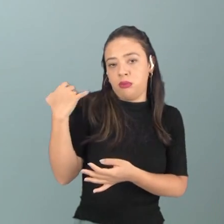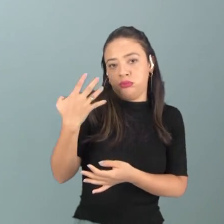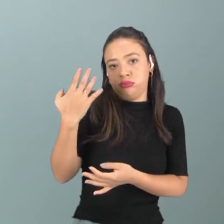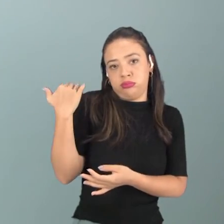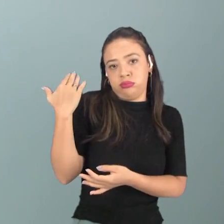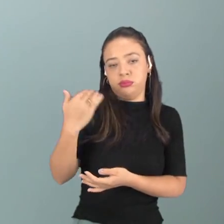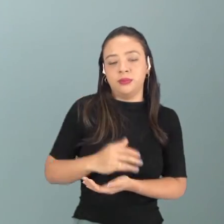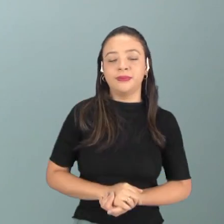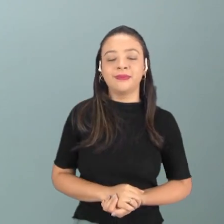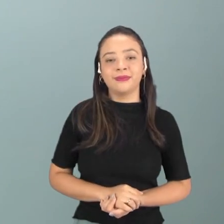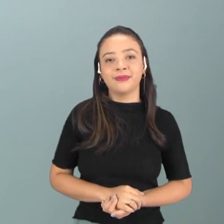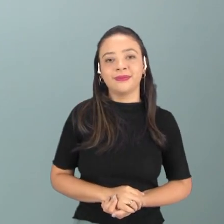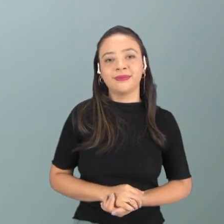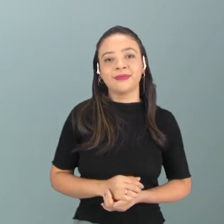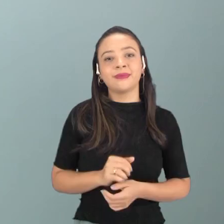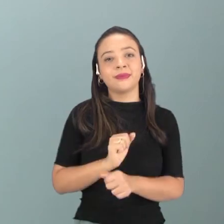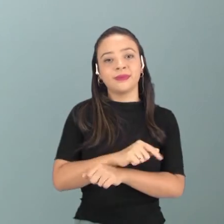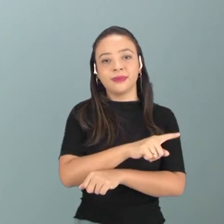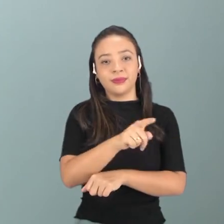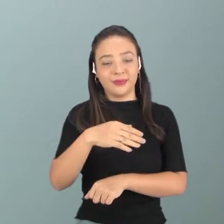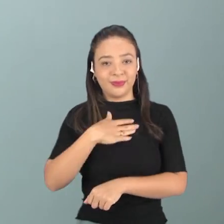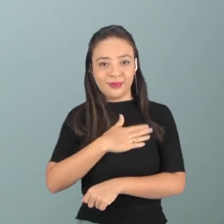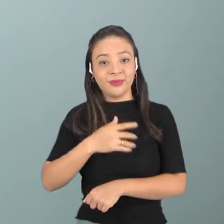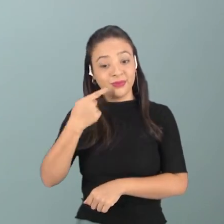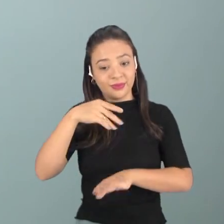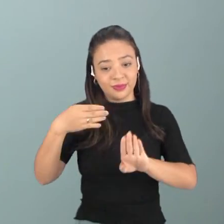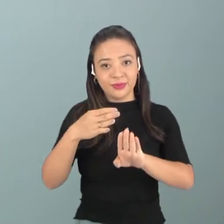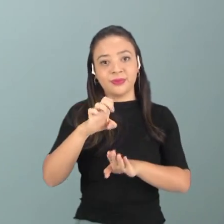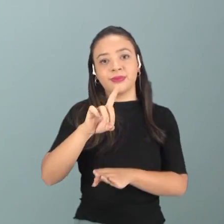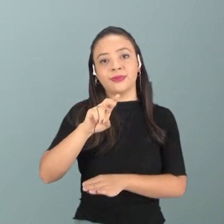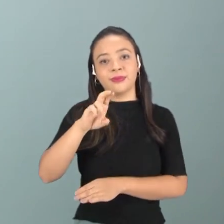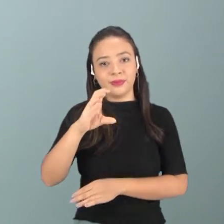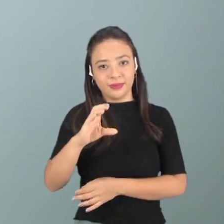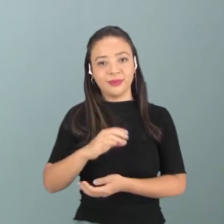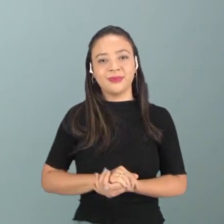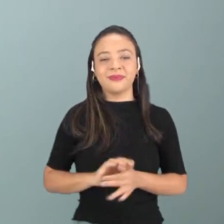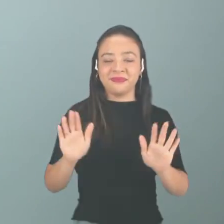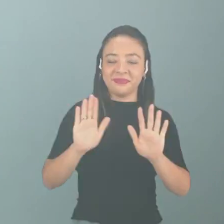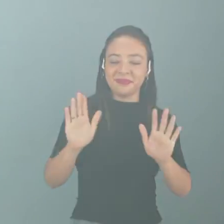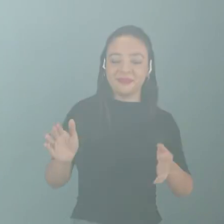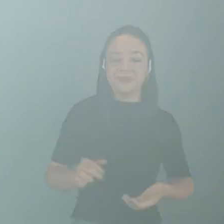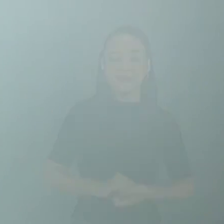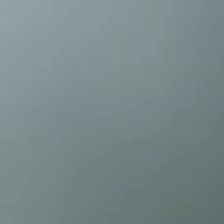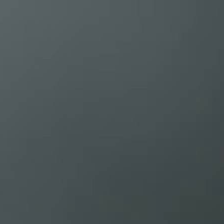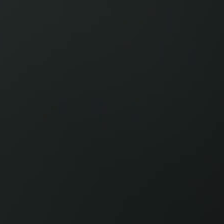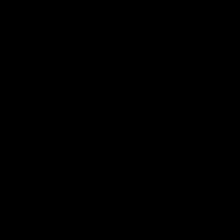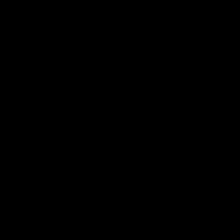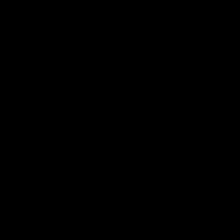É isso aí, pessoal. Espero que tenham gostado. Não esqueçam de acessar a plataforma Eduque. See you next class!